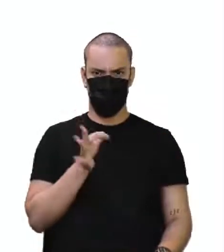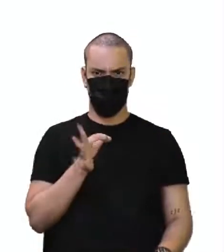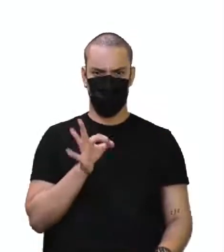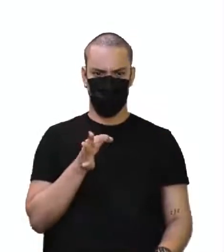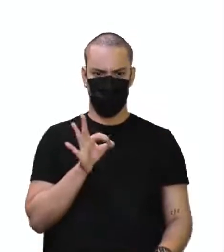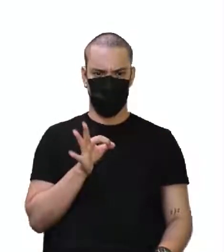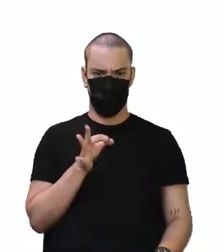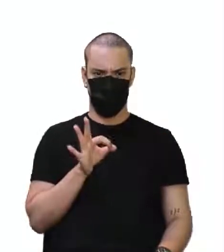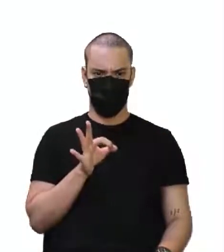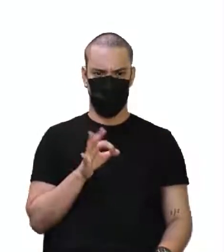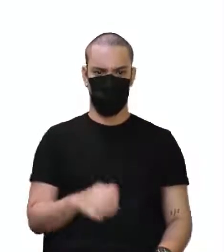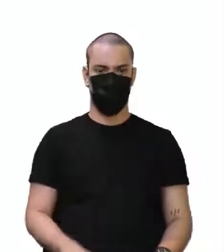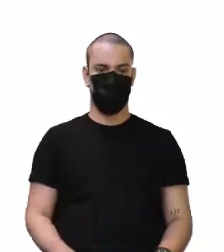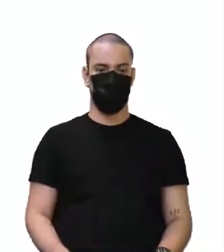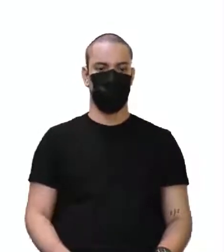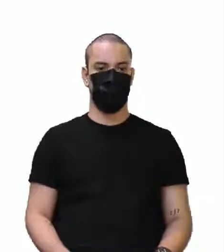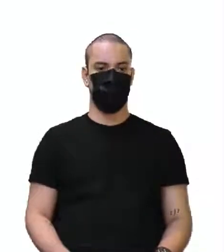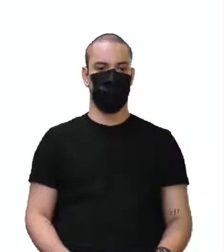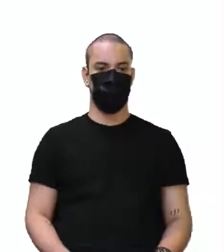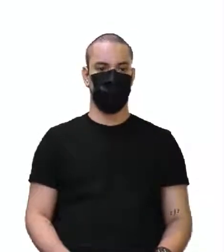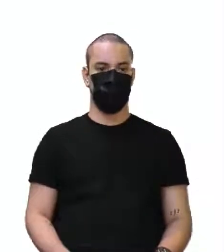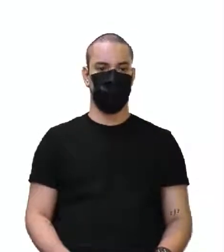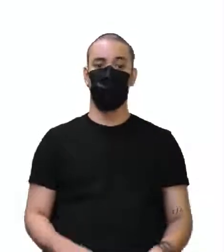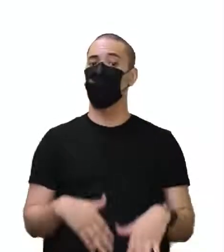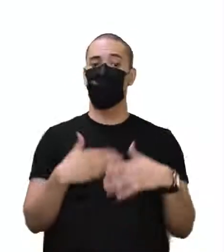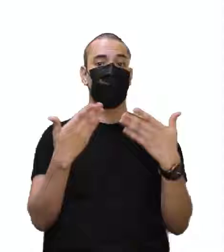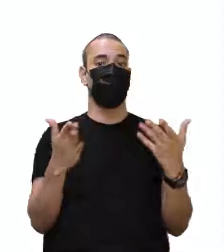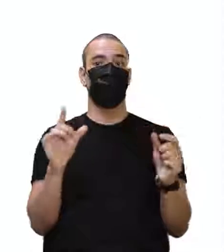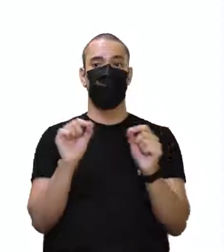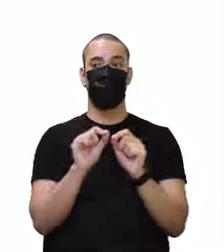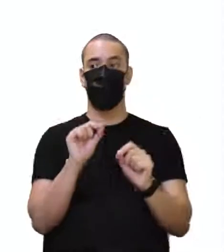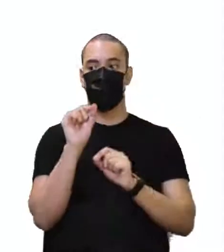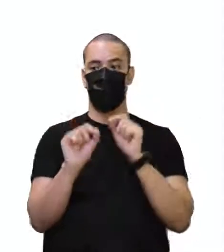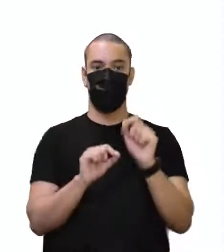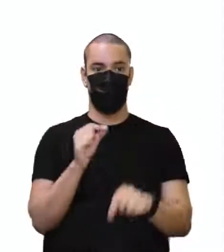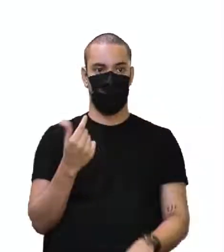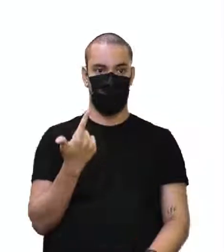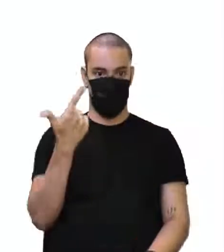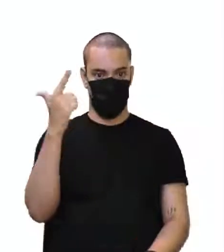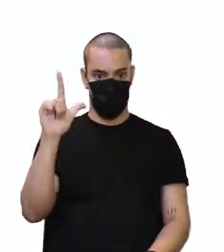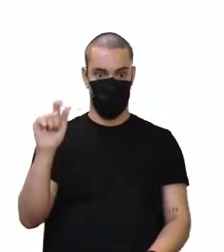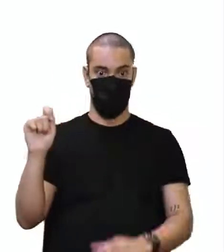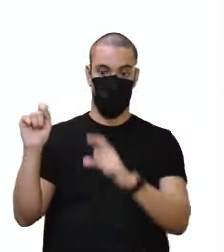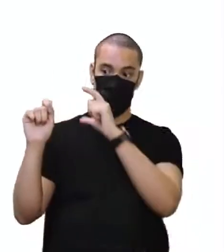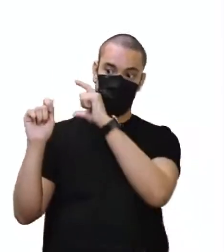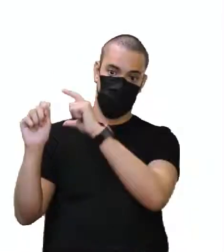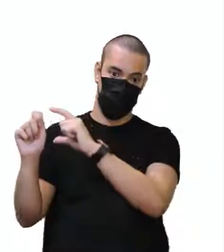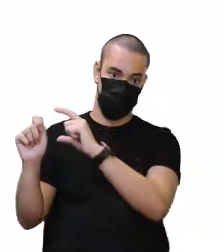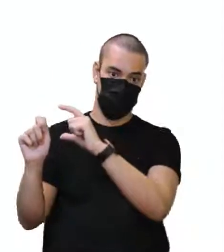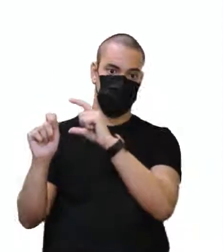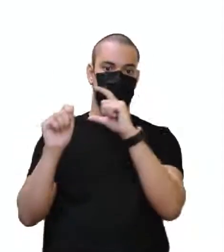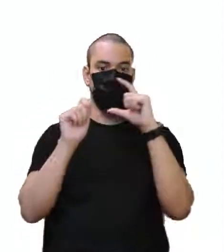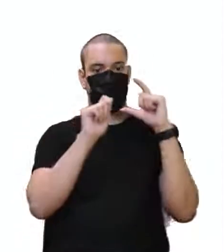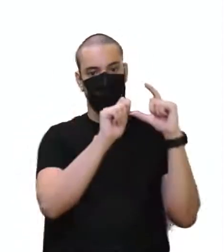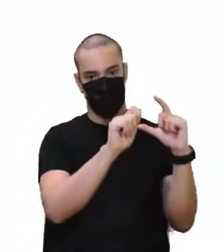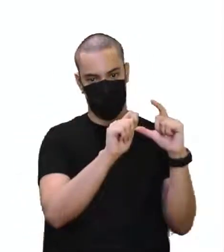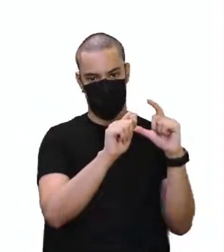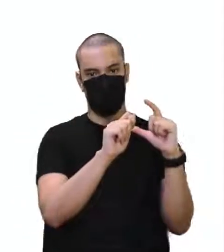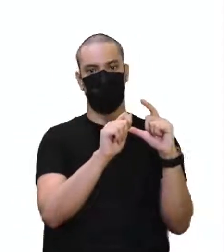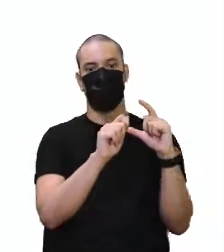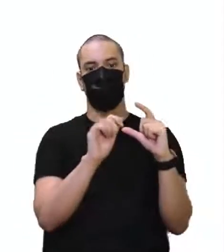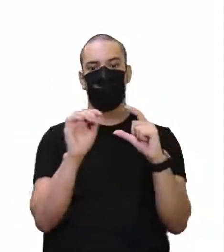certo? Isso. E aí você vai ter no outro o azão com